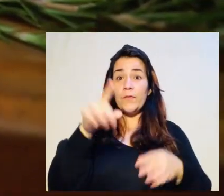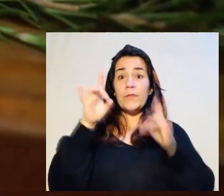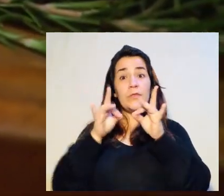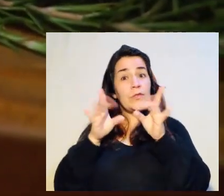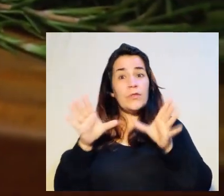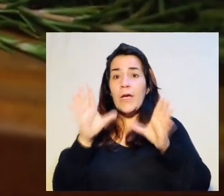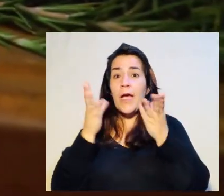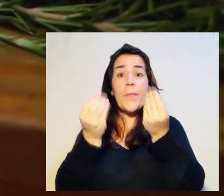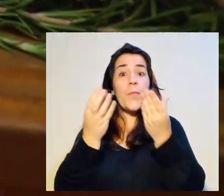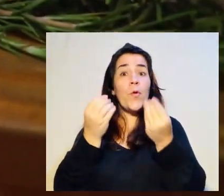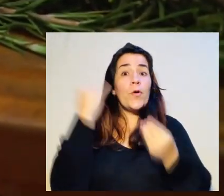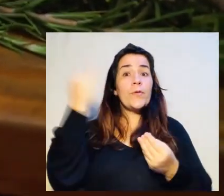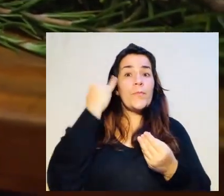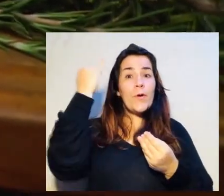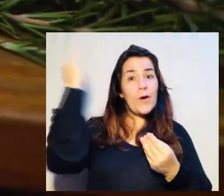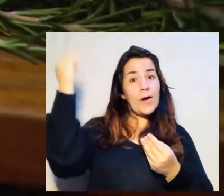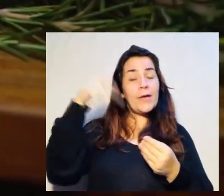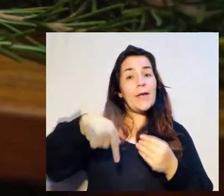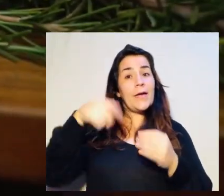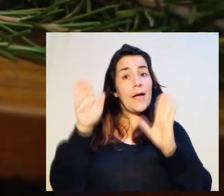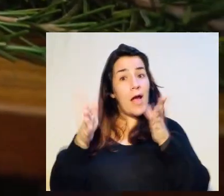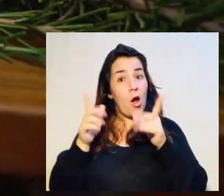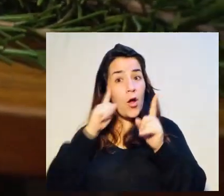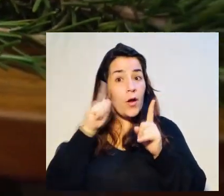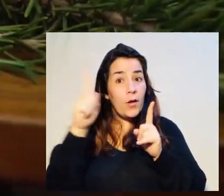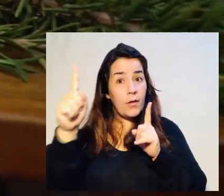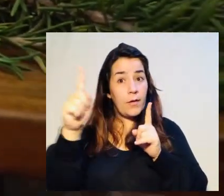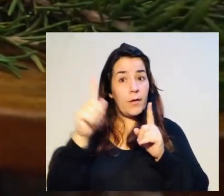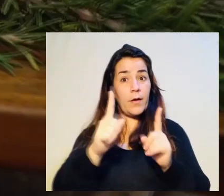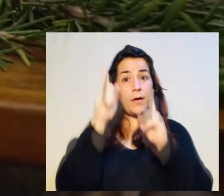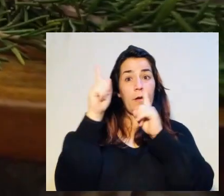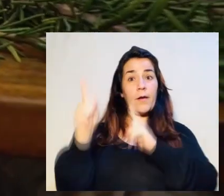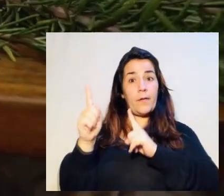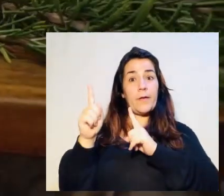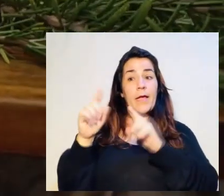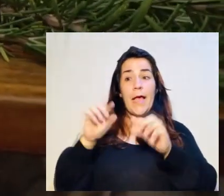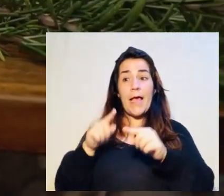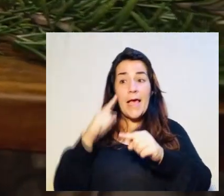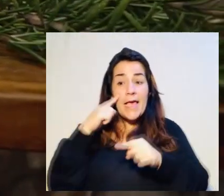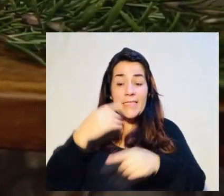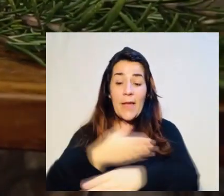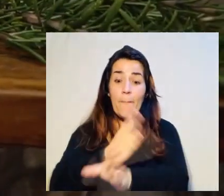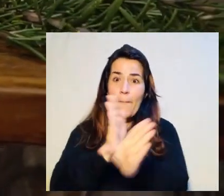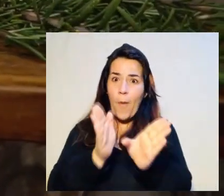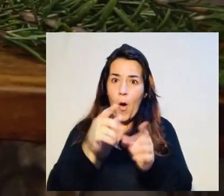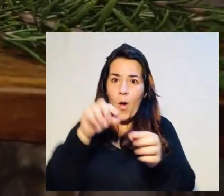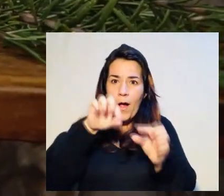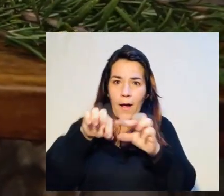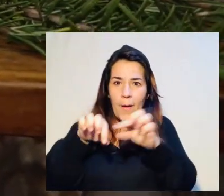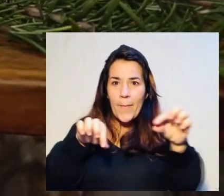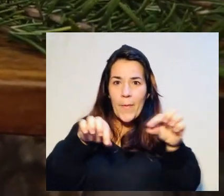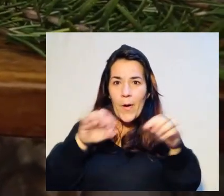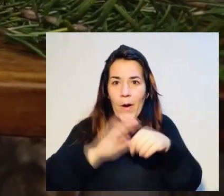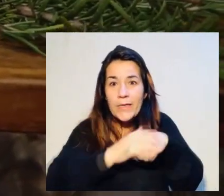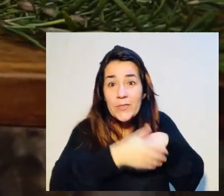E agora a gente deixa, é muito importante esse momento, deixa essa